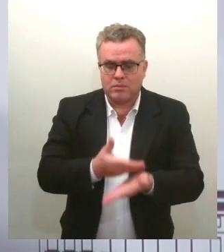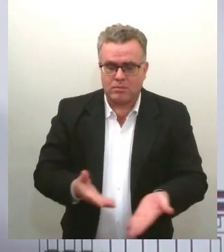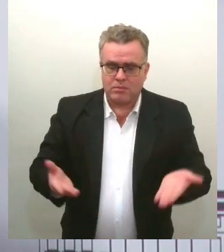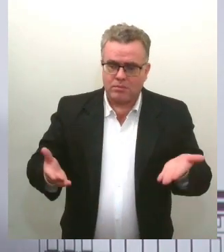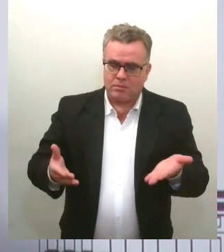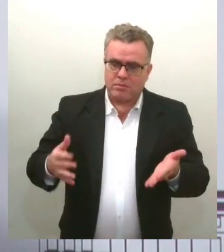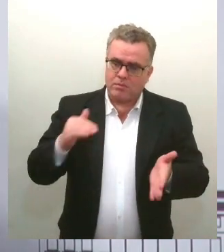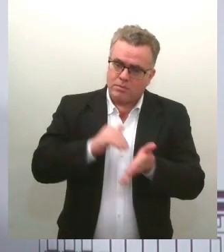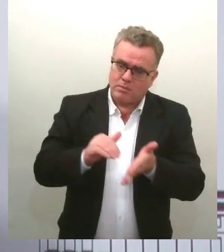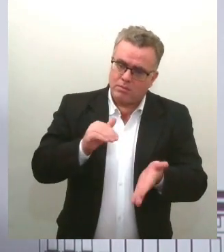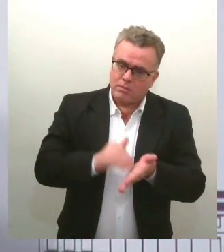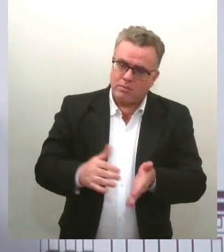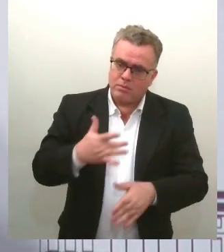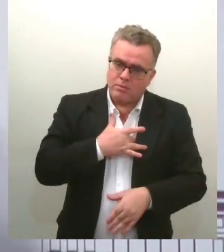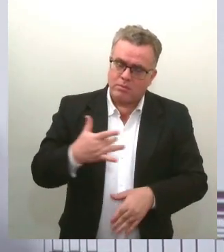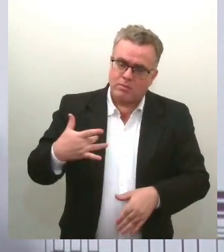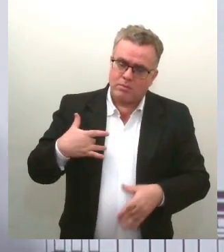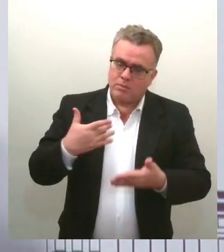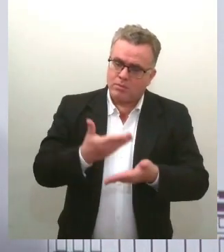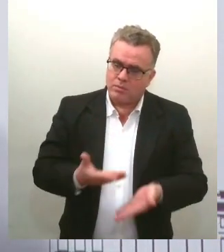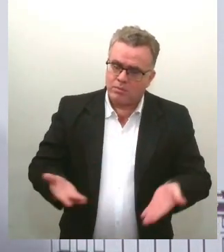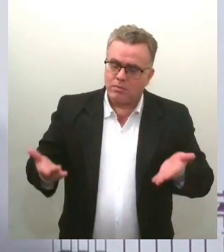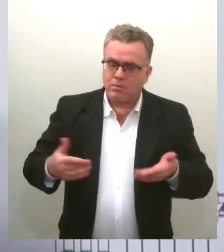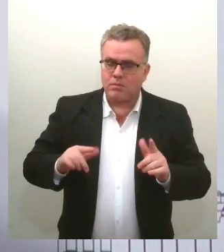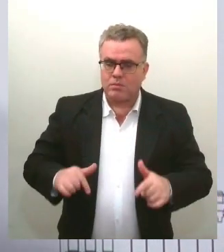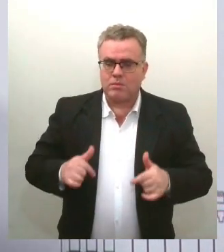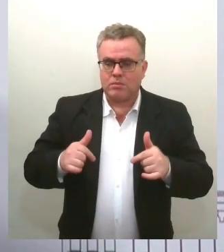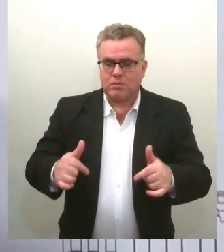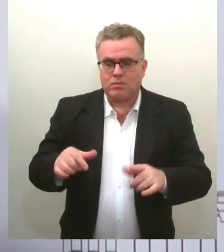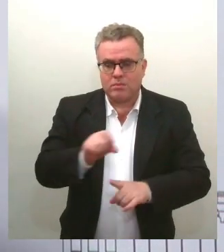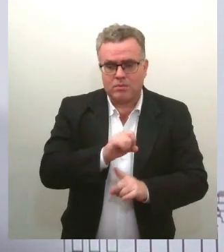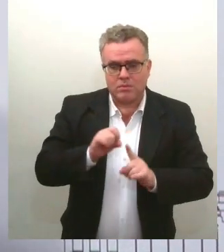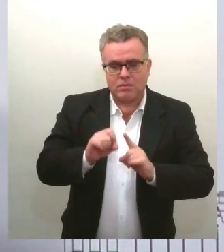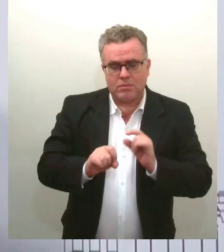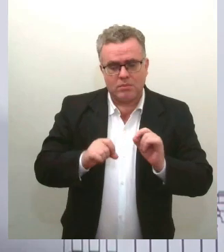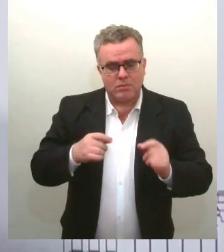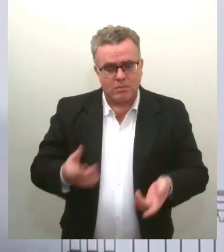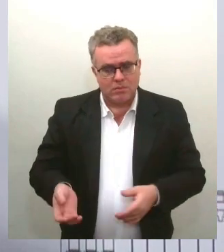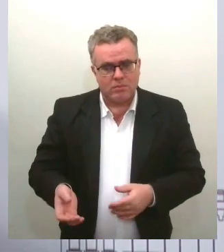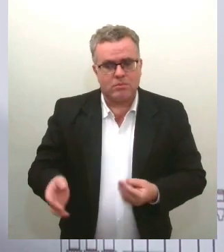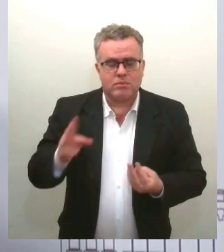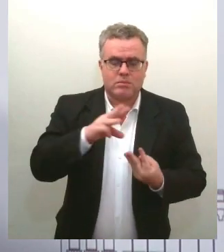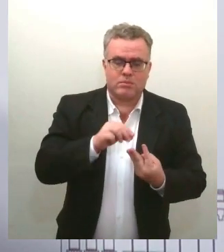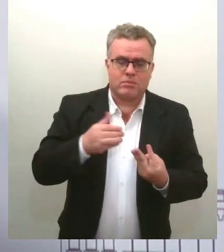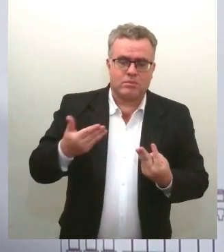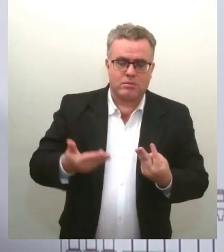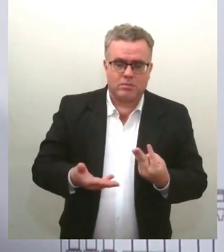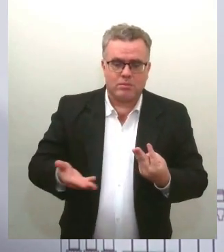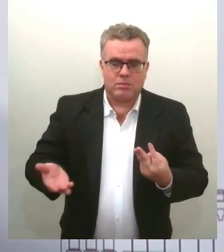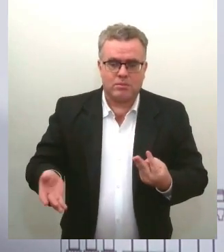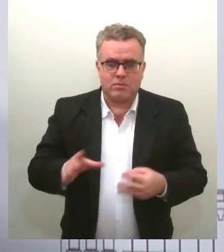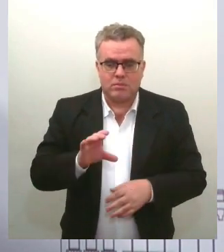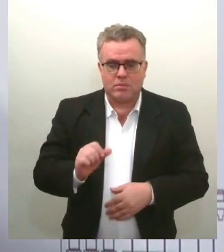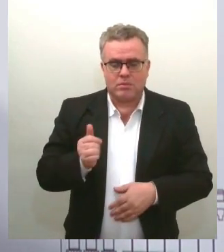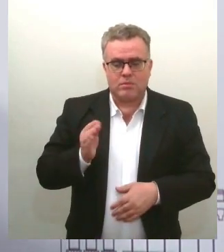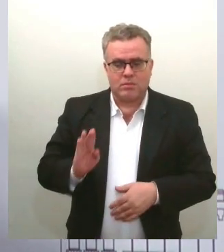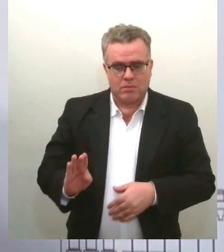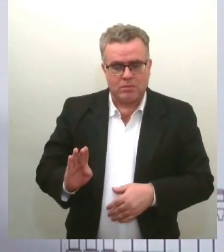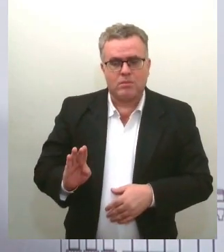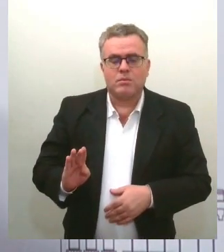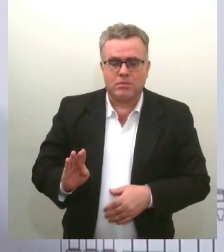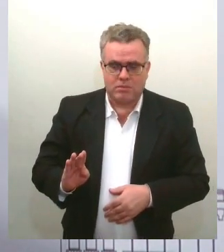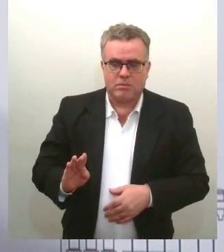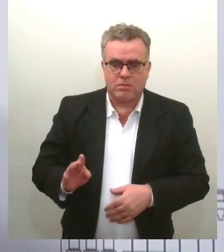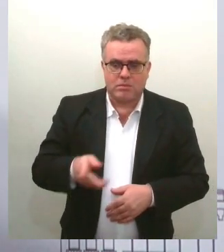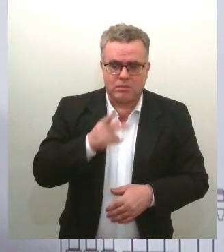Ação Social, da Universidade Federal de Sergipe, da OAB, pais e mães de autistas, de